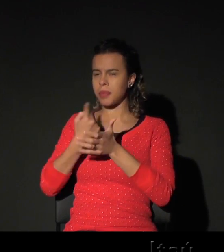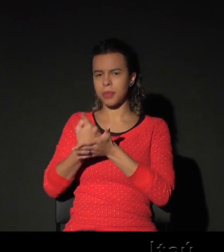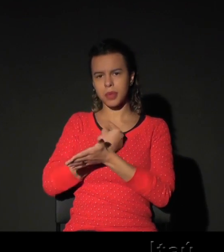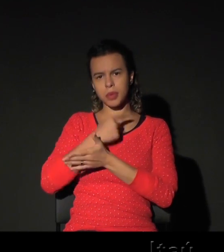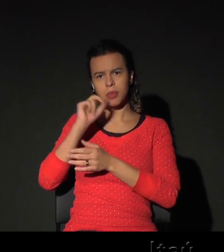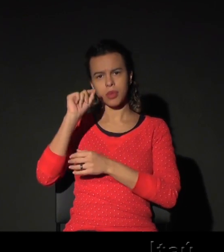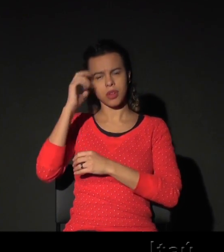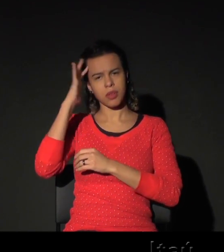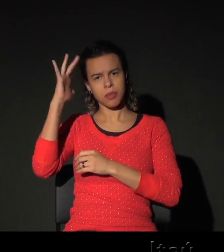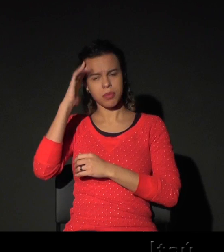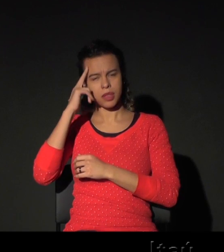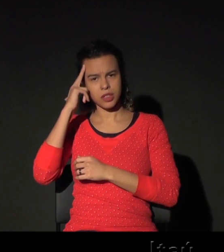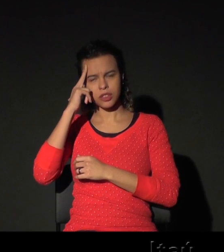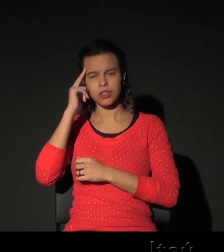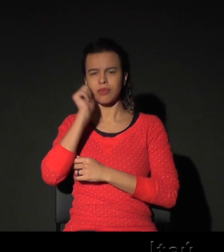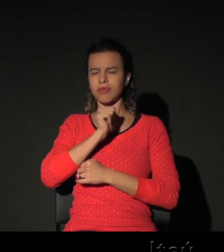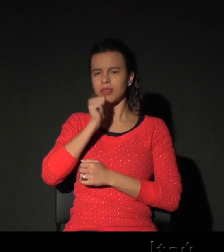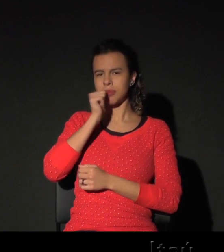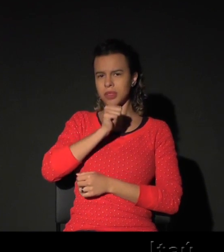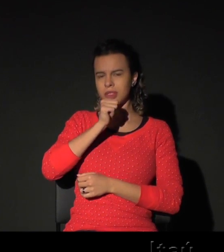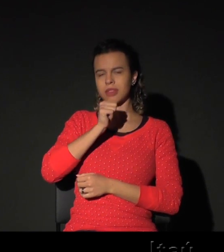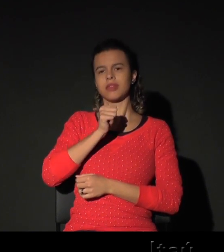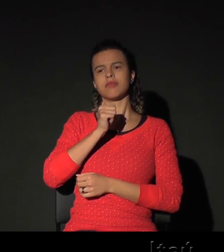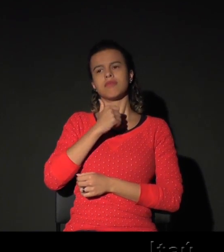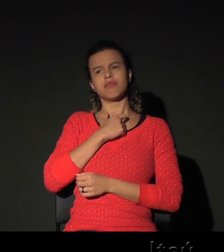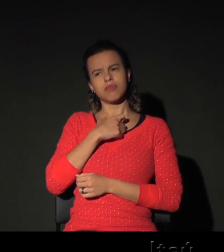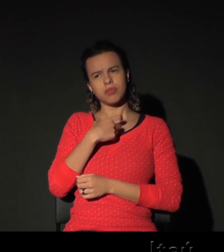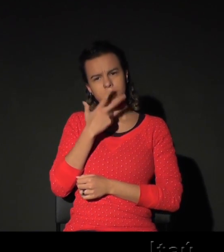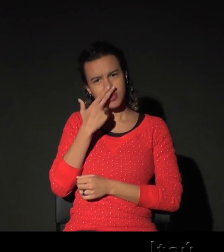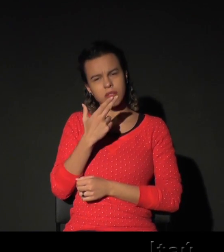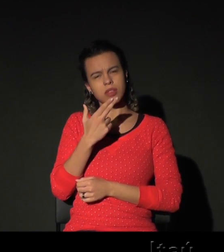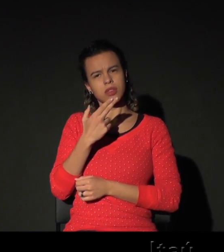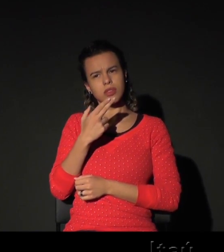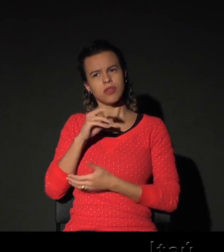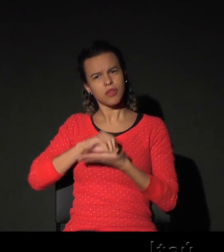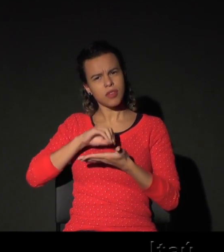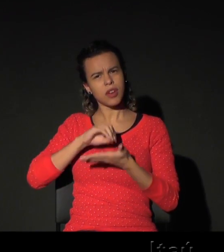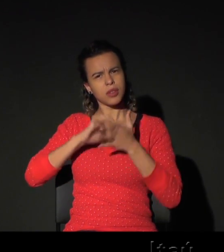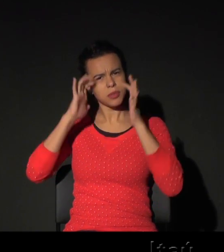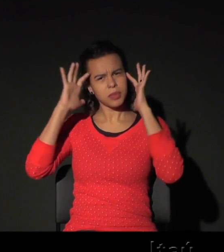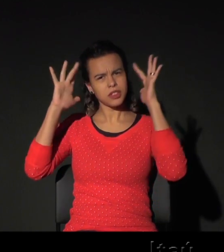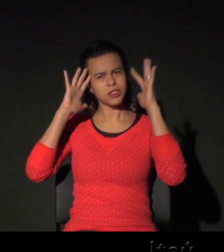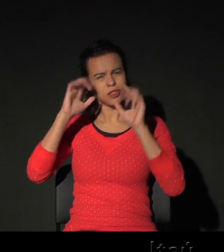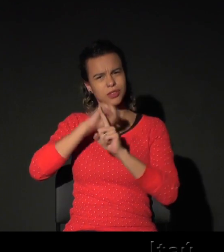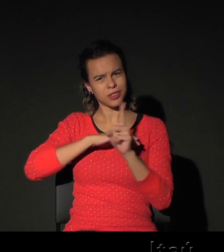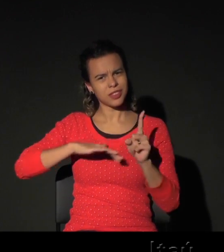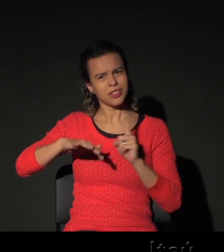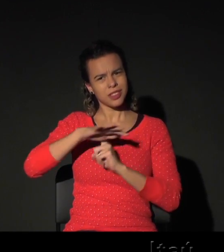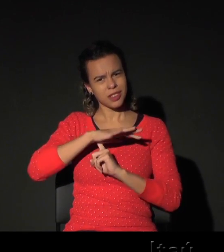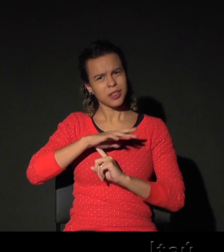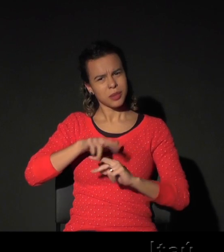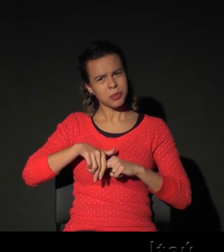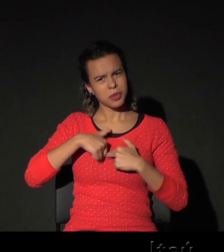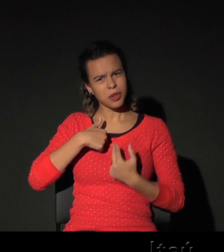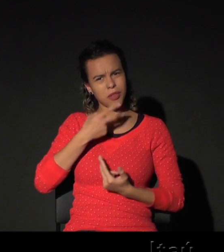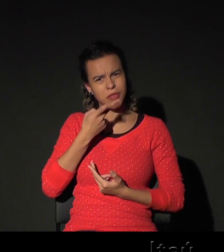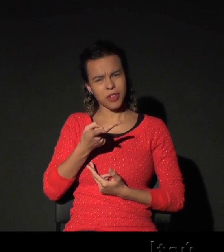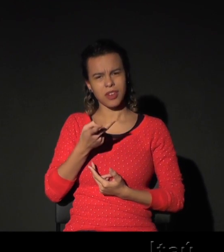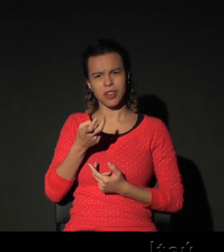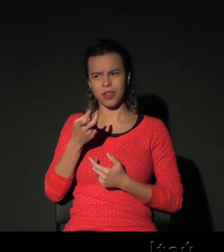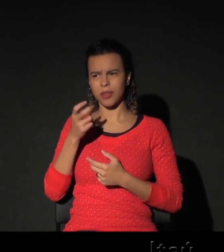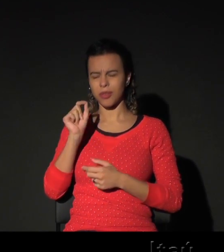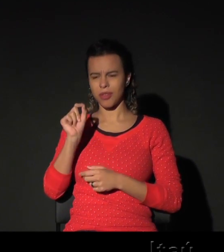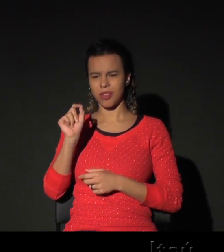desse Imaginário feminino né Eu acho que a gente tá com com falta de imaginação social por isso que eu falei do